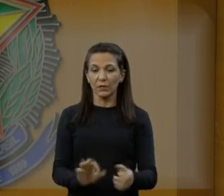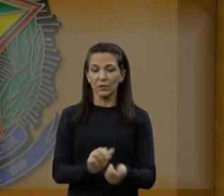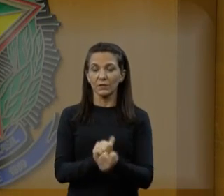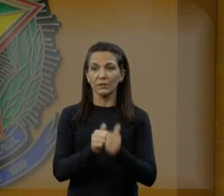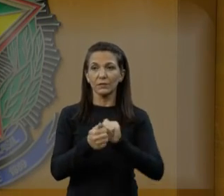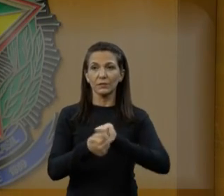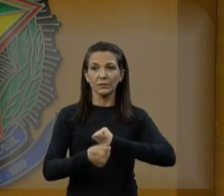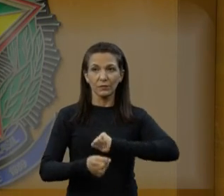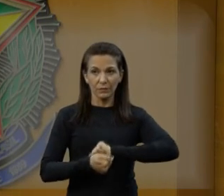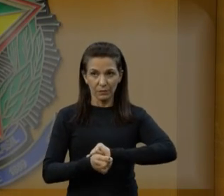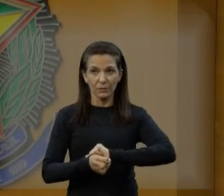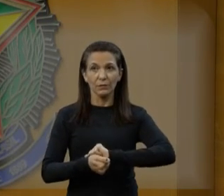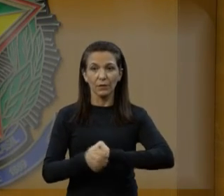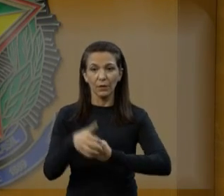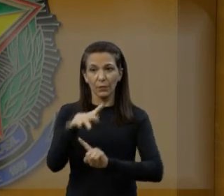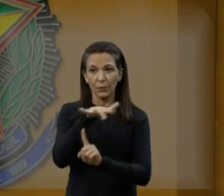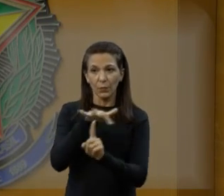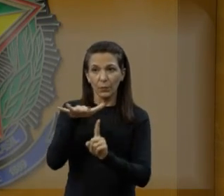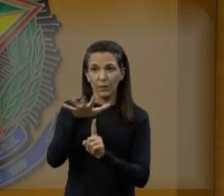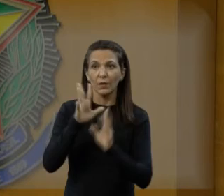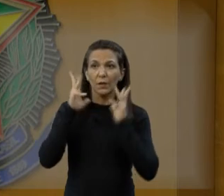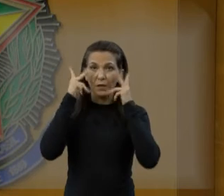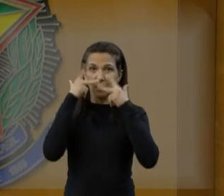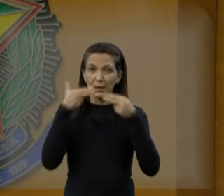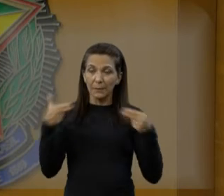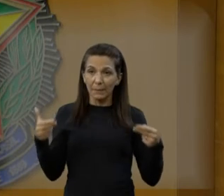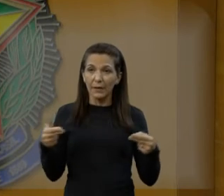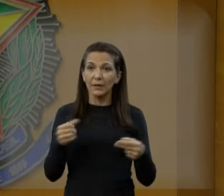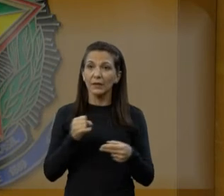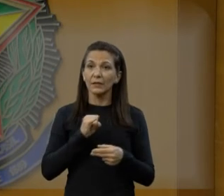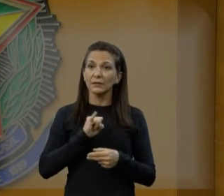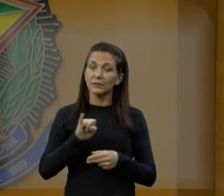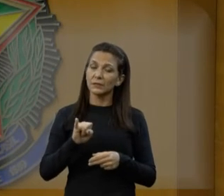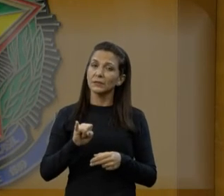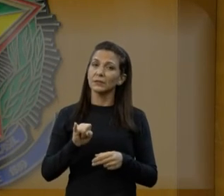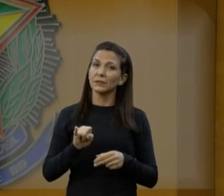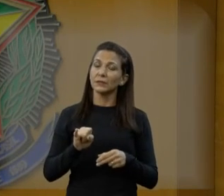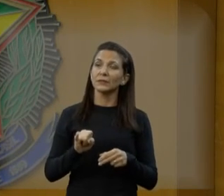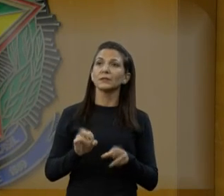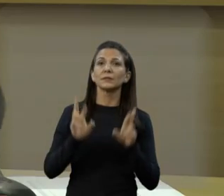E muito para o meio ambiente para casa animal se Deus quiser